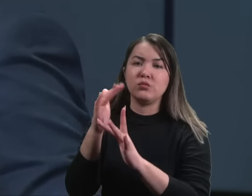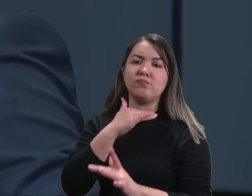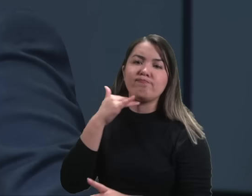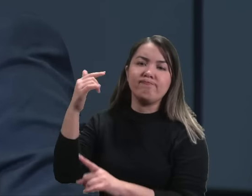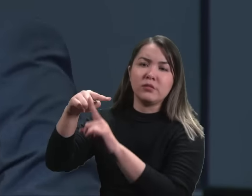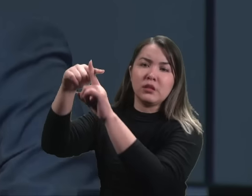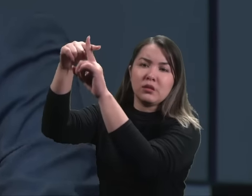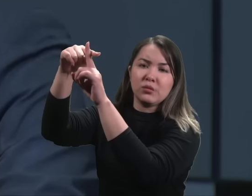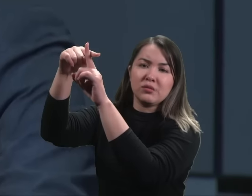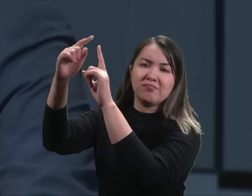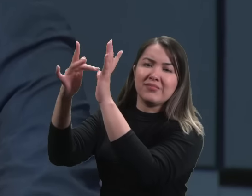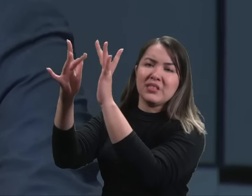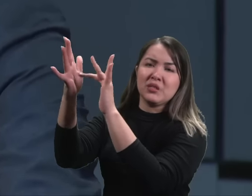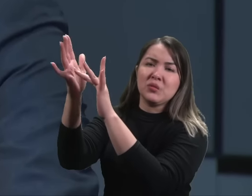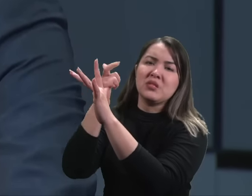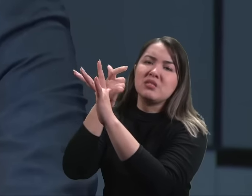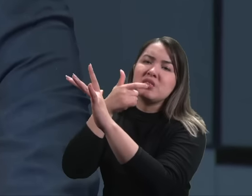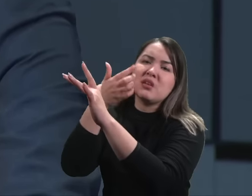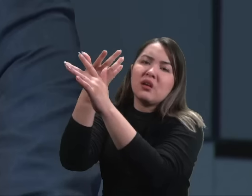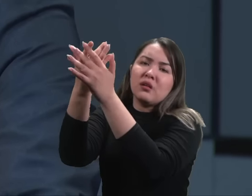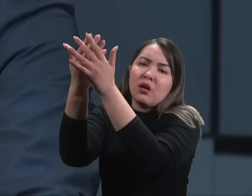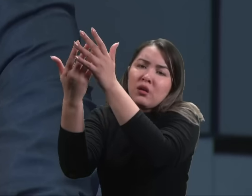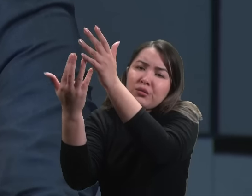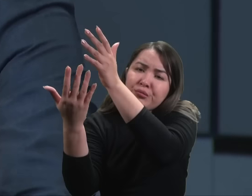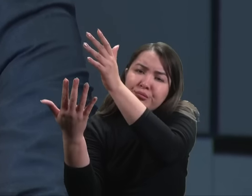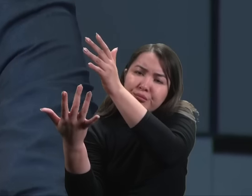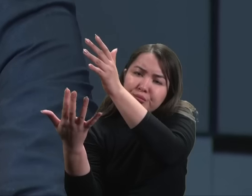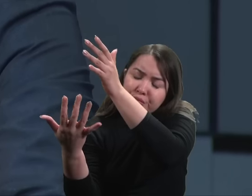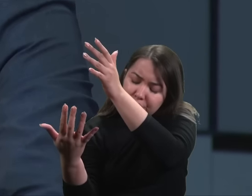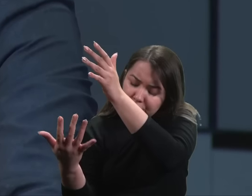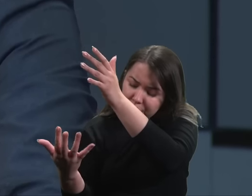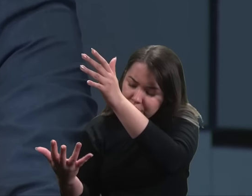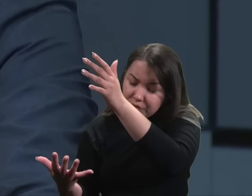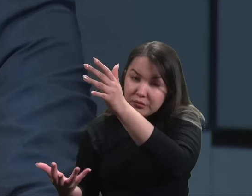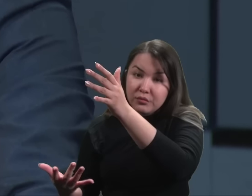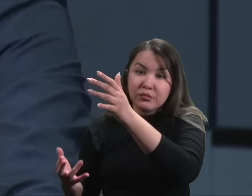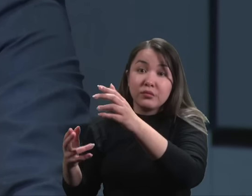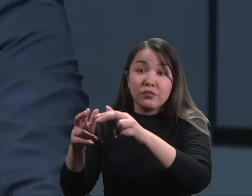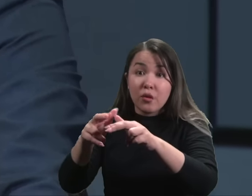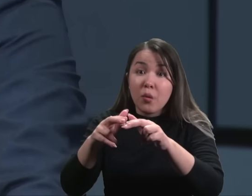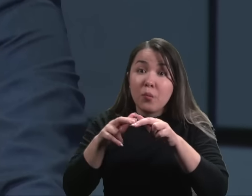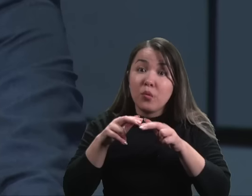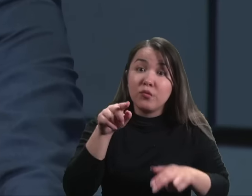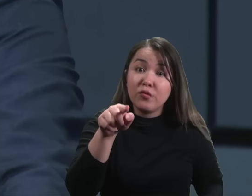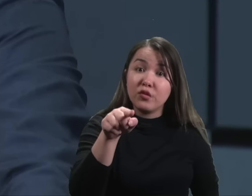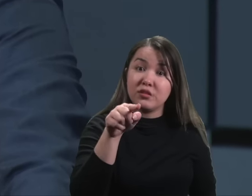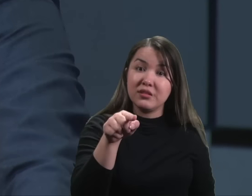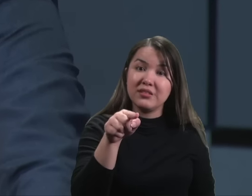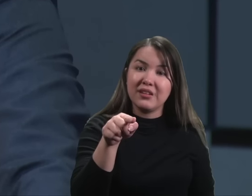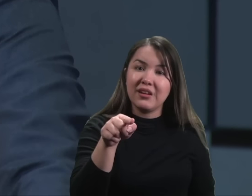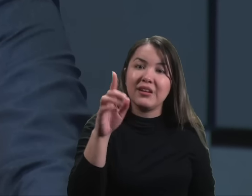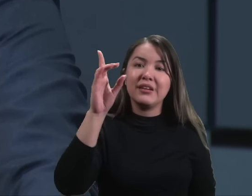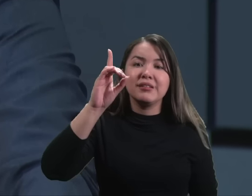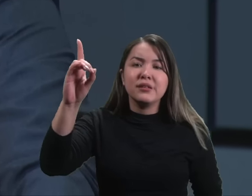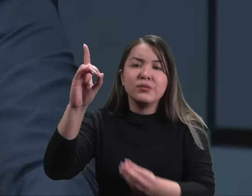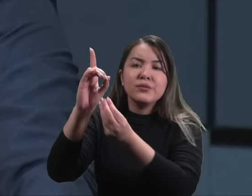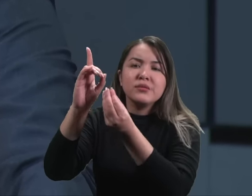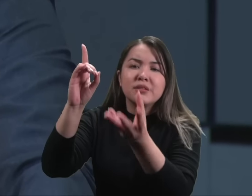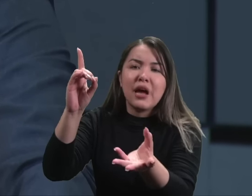derramou Seu sangue foi por você que ele te deu e te dá a cada dia uma nova